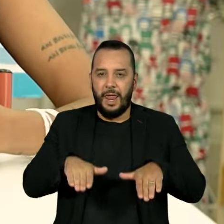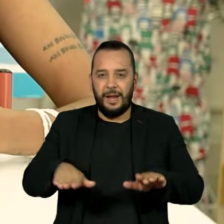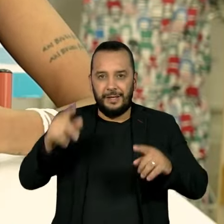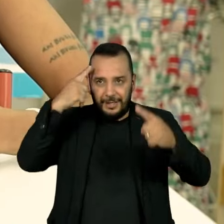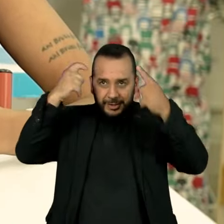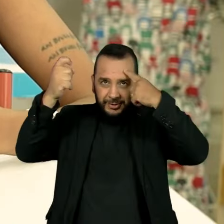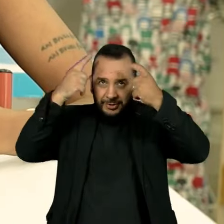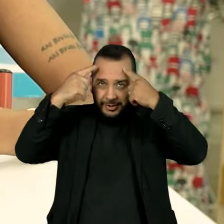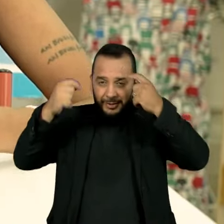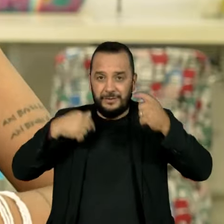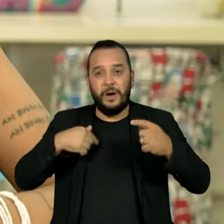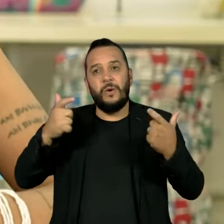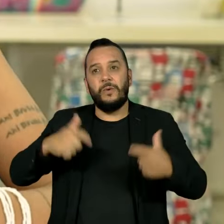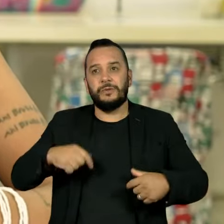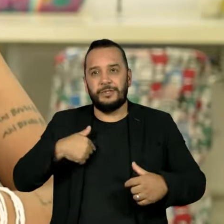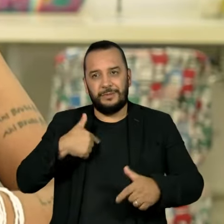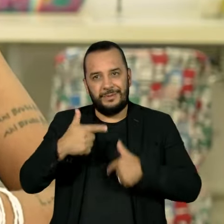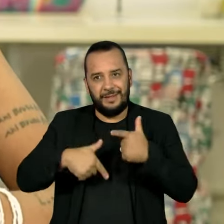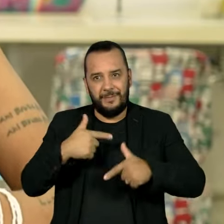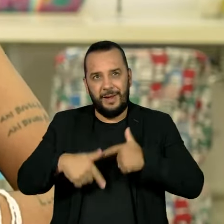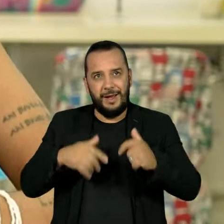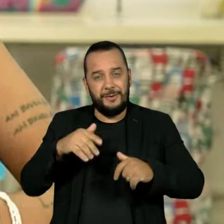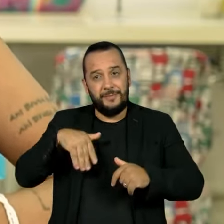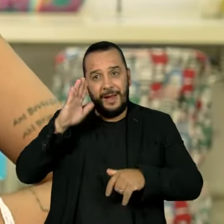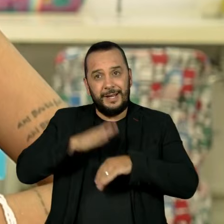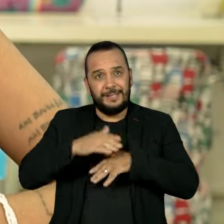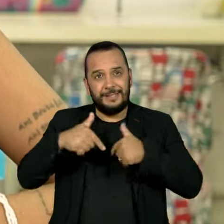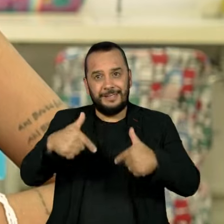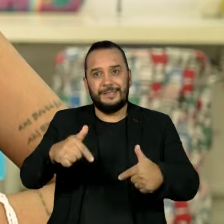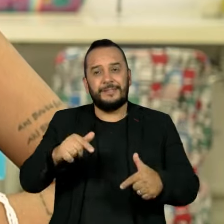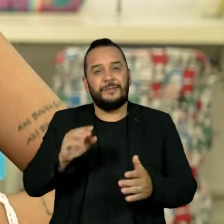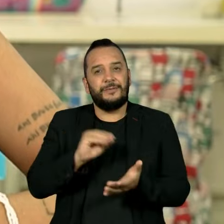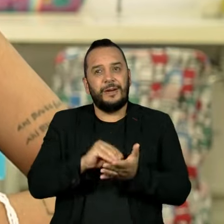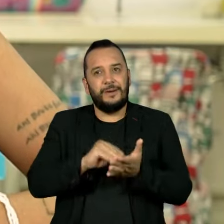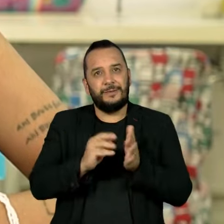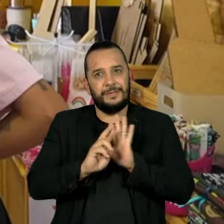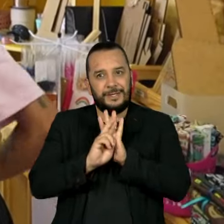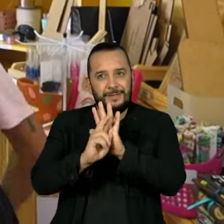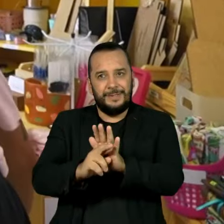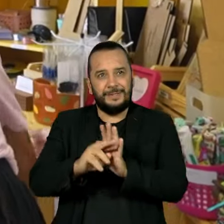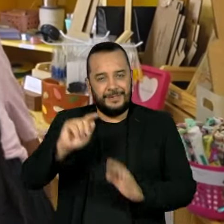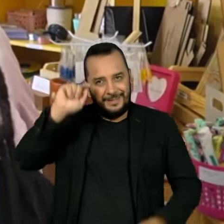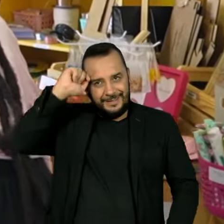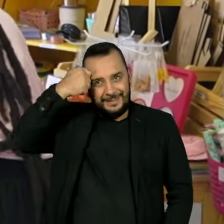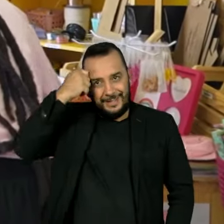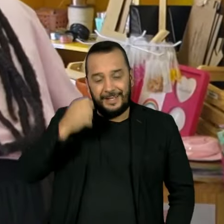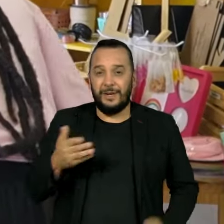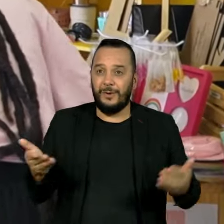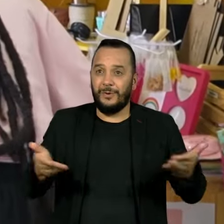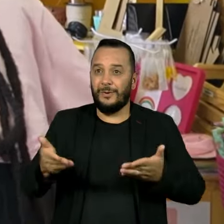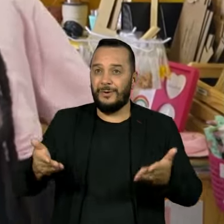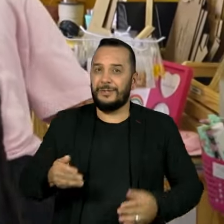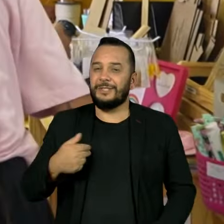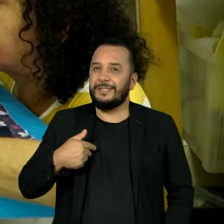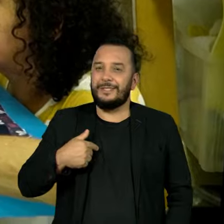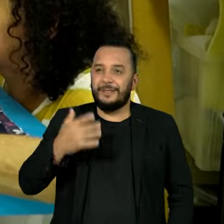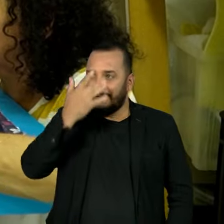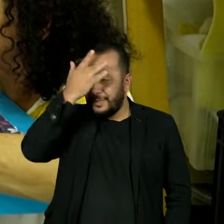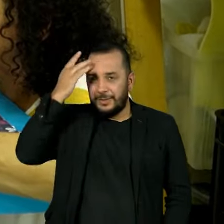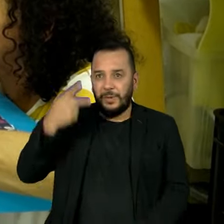eu mais atuo, tem pouca representatividade negra. Então hoje, cada aluna que me procura,